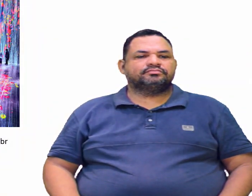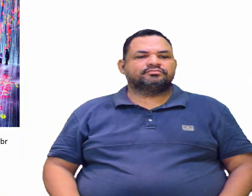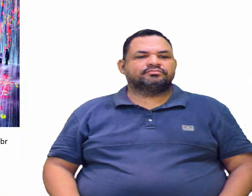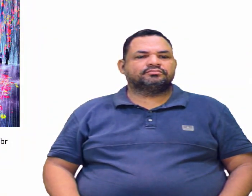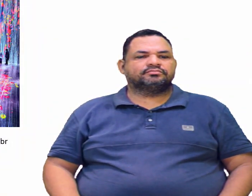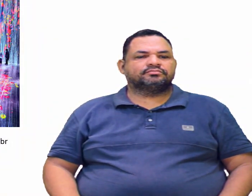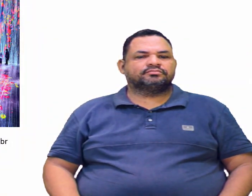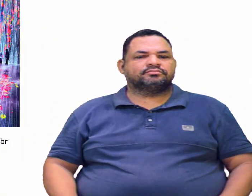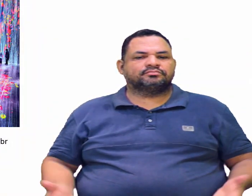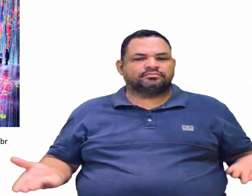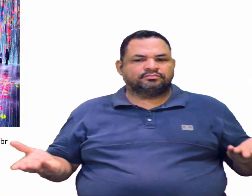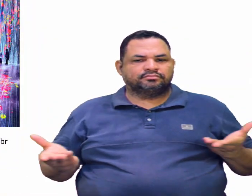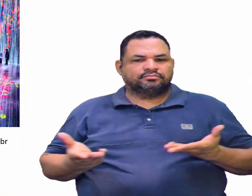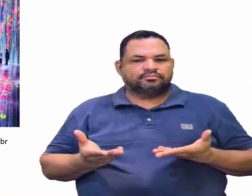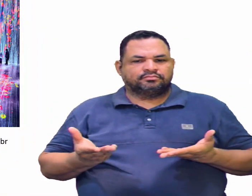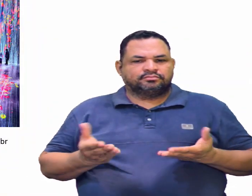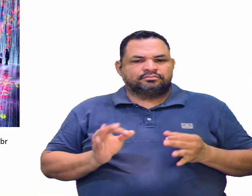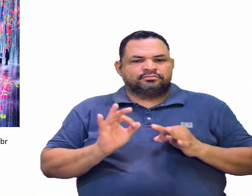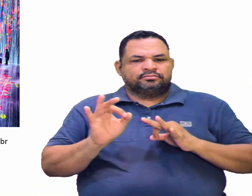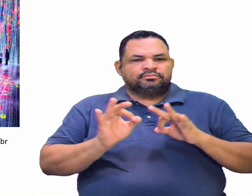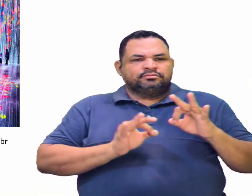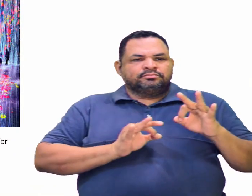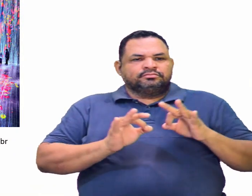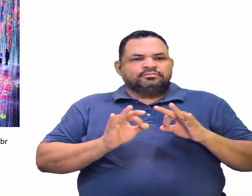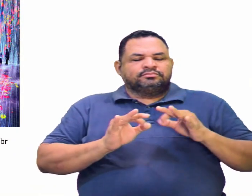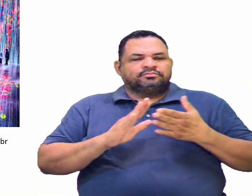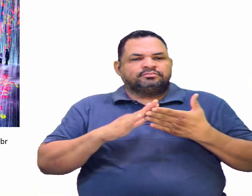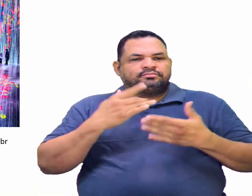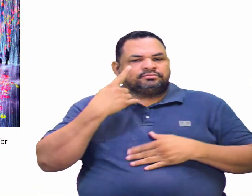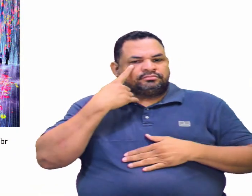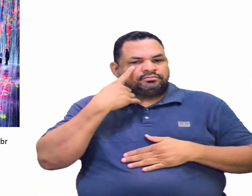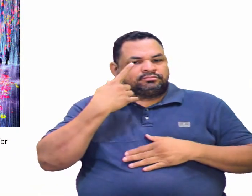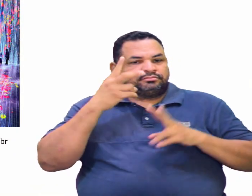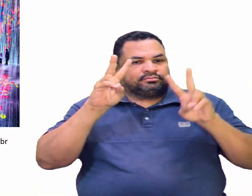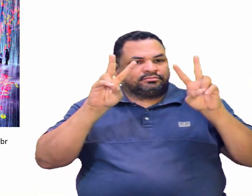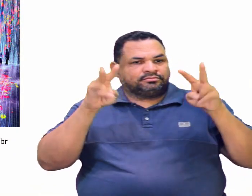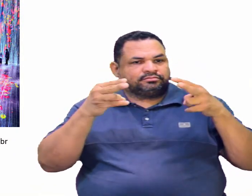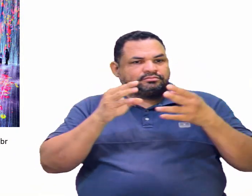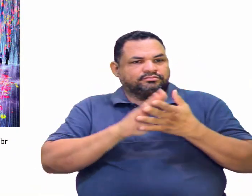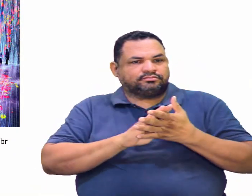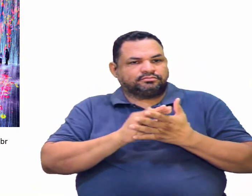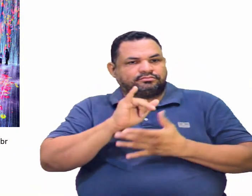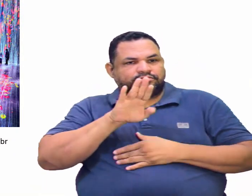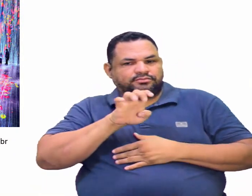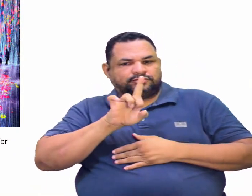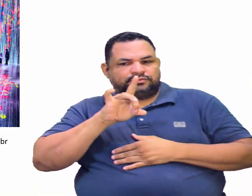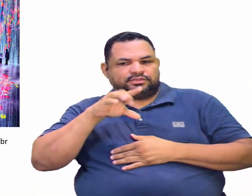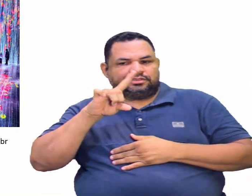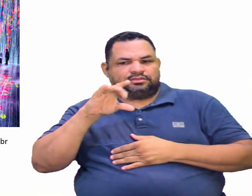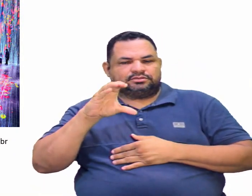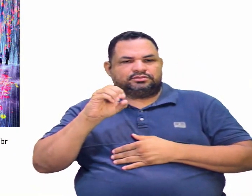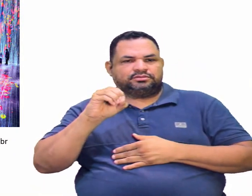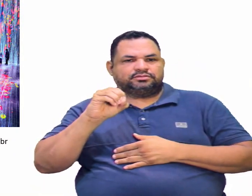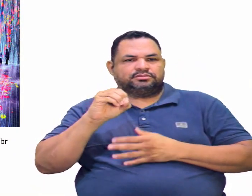Nós entramos aqui, então, nesse outro tema aqui, que é a